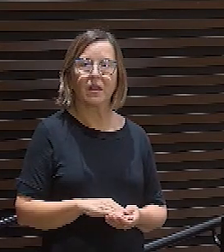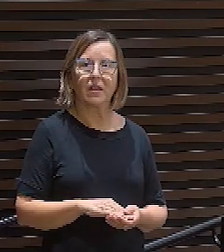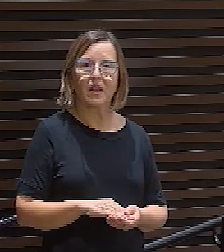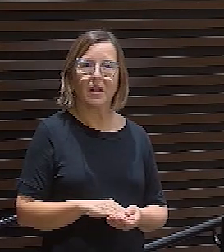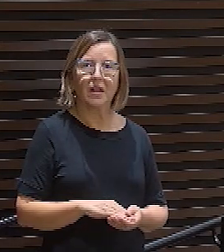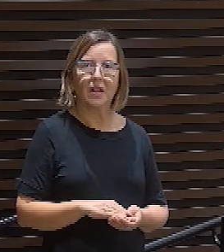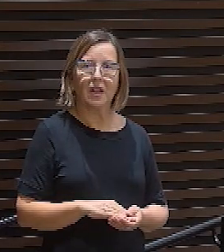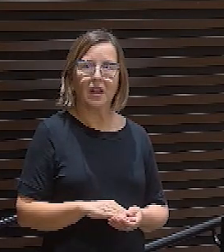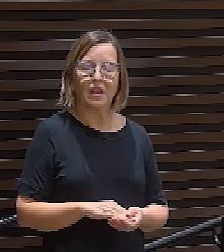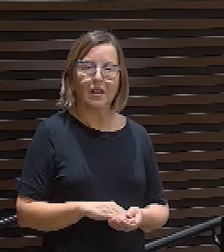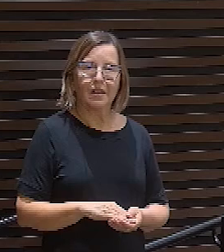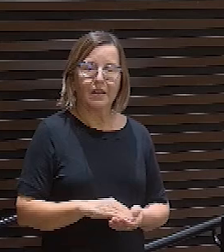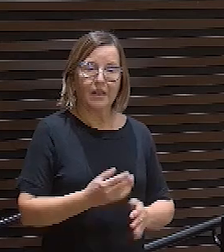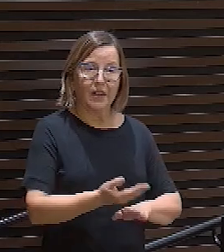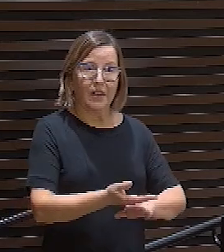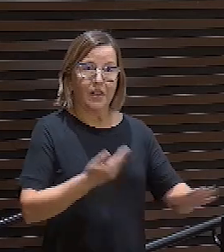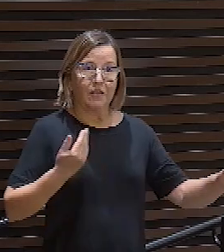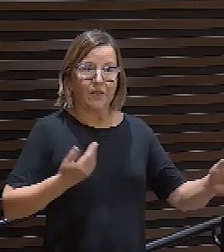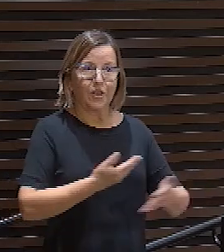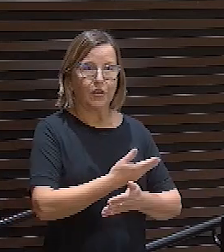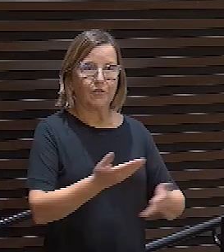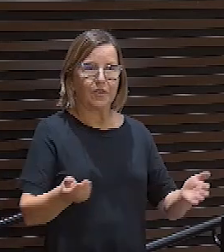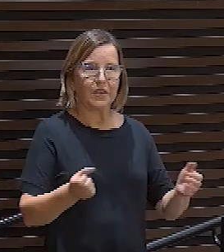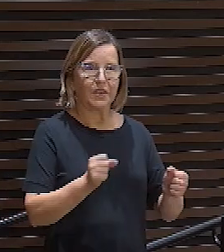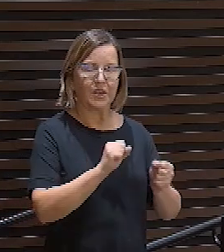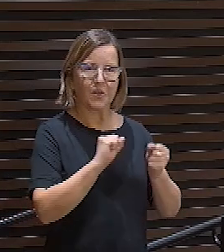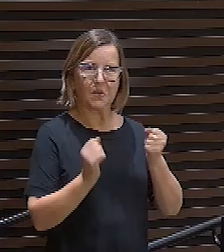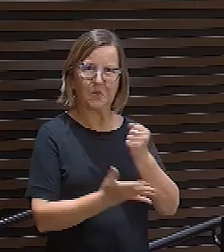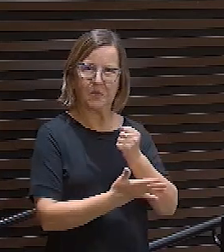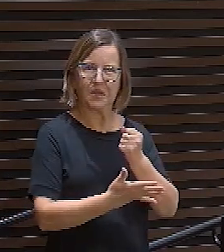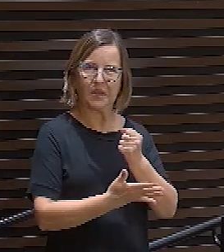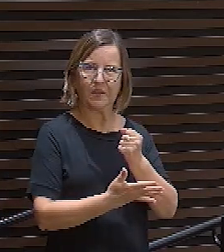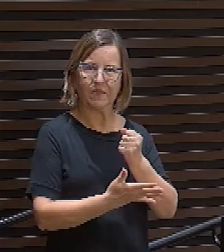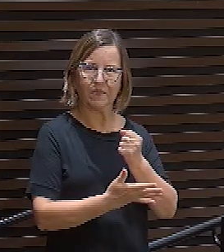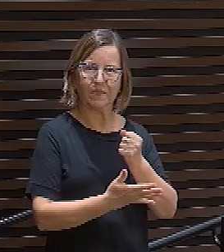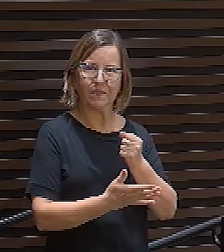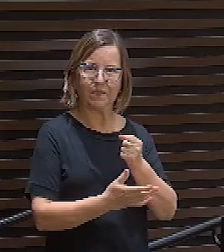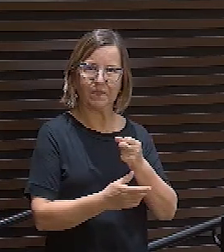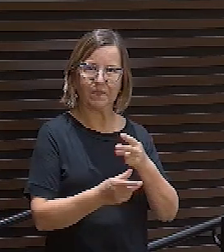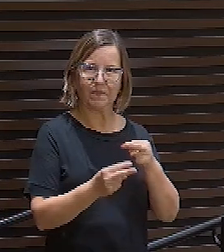Livrando-vos da corrupção das paixões que há no mundo.